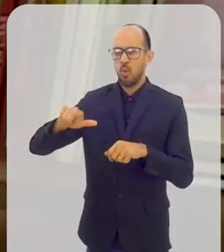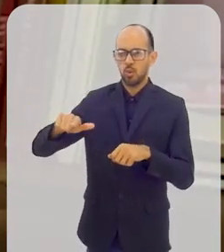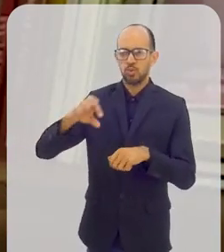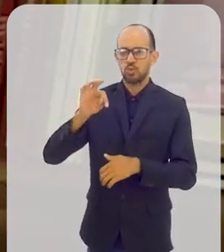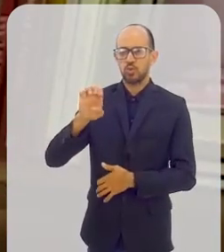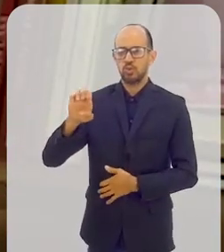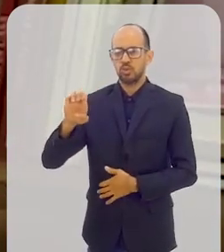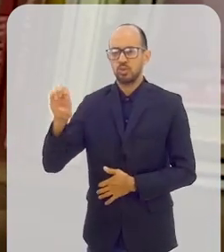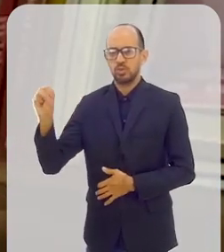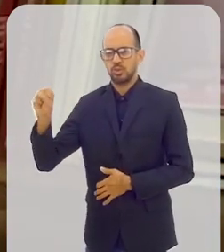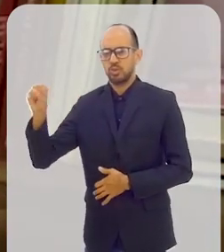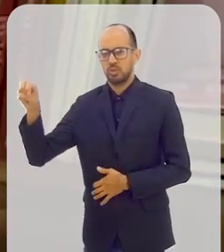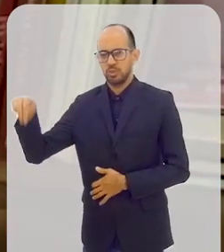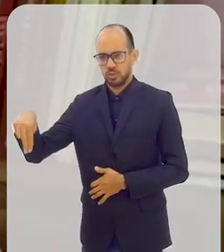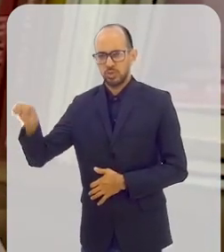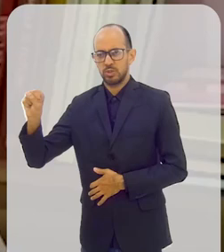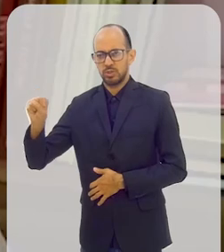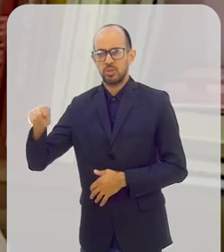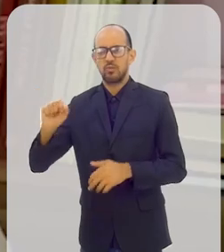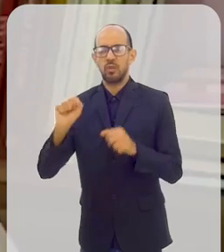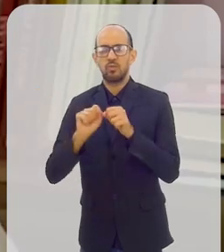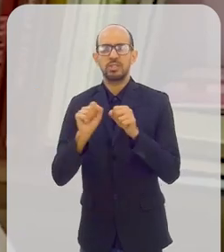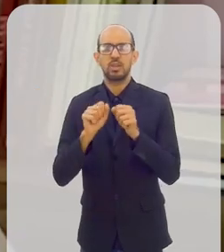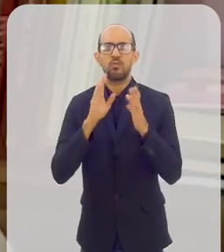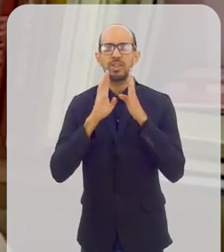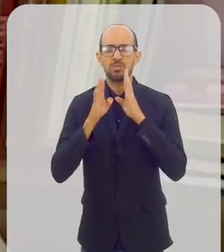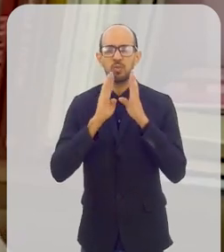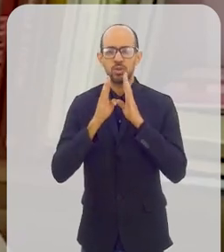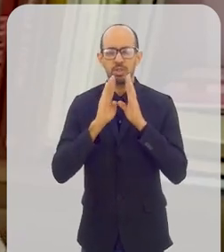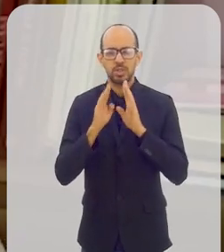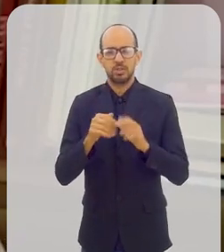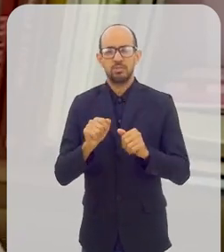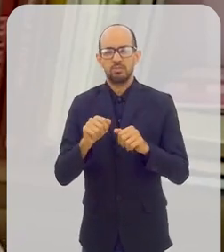Fizeram no Facebook, como fazer uma live no Facebook. Fizeram com